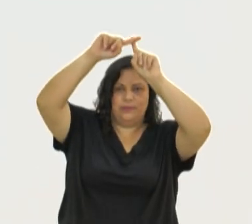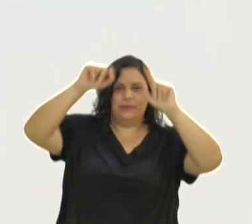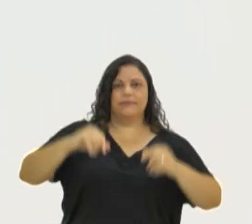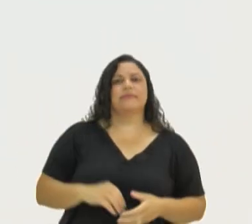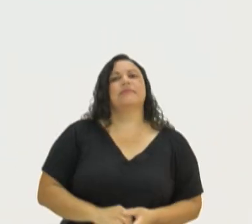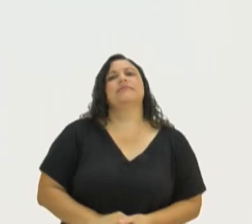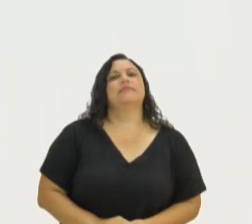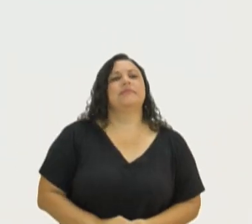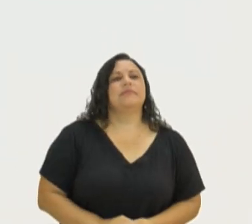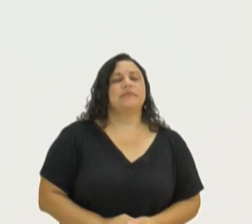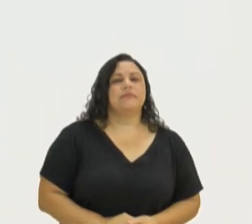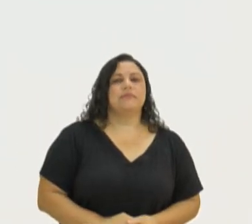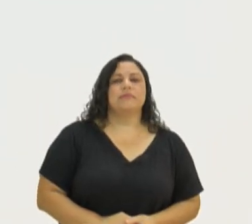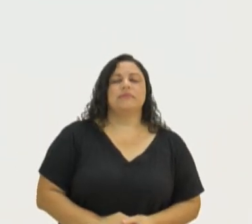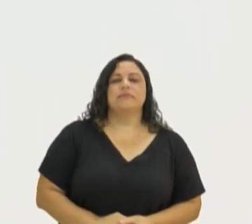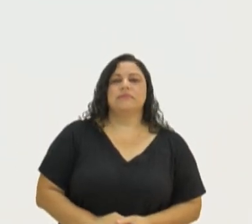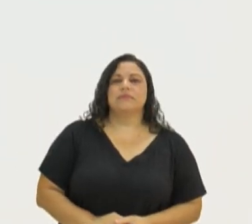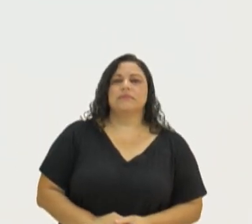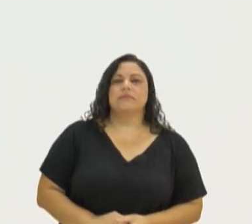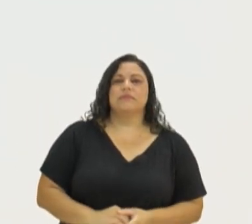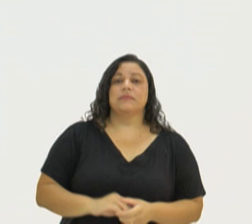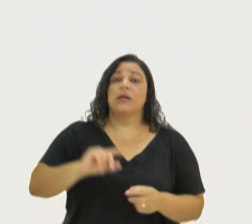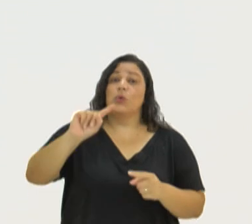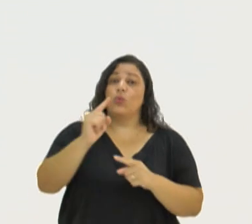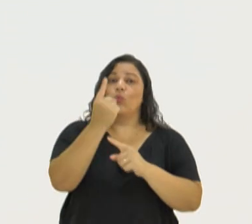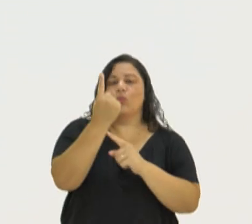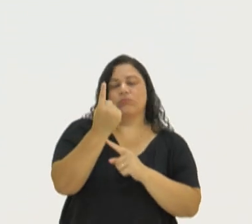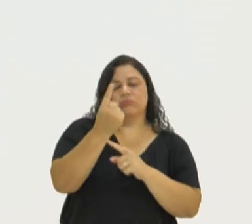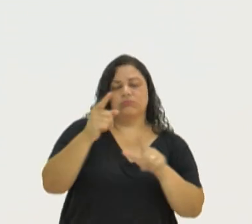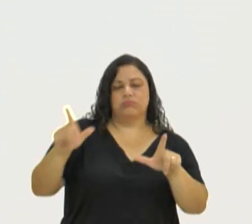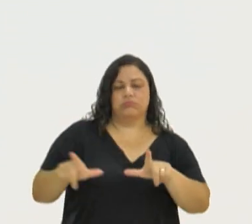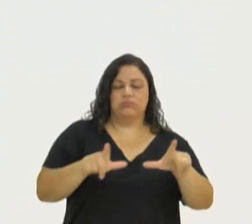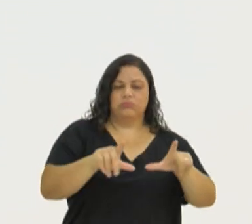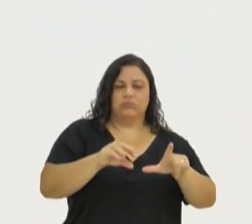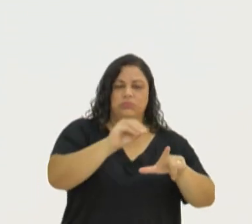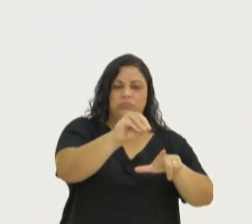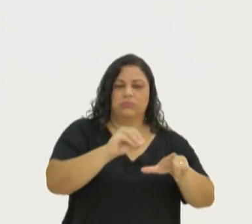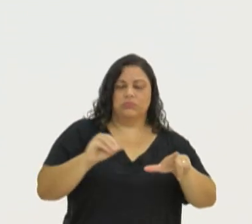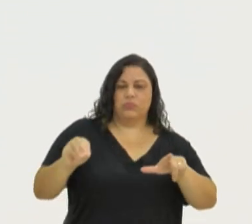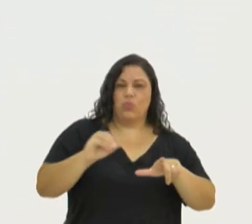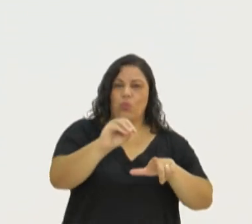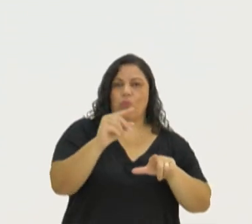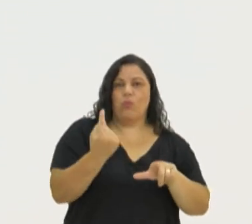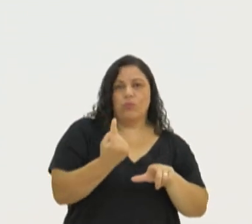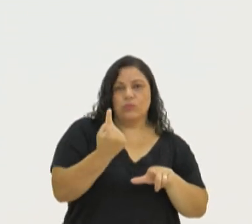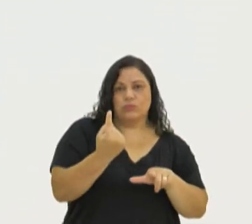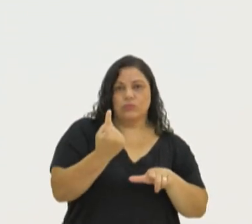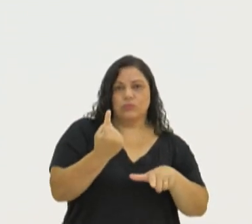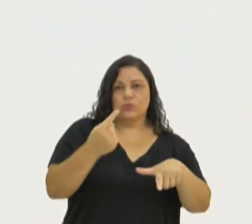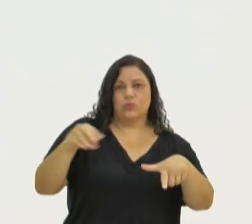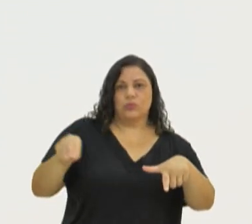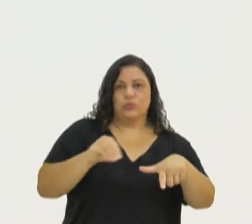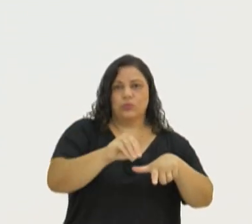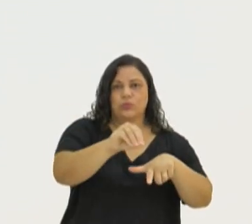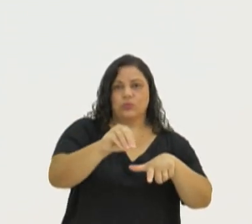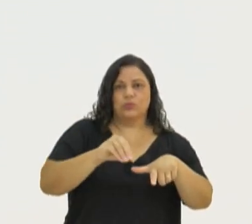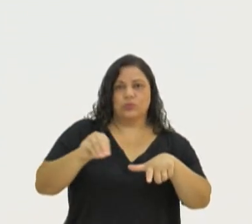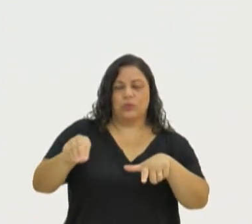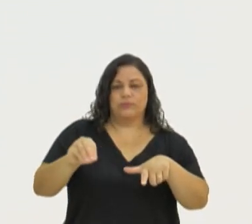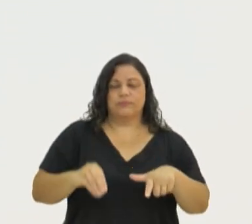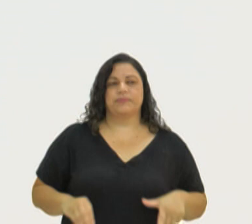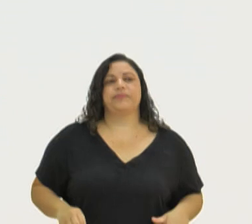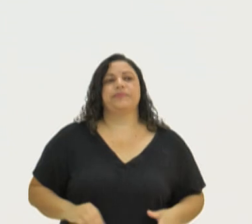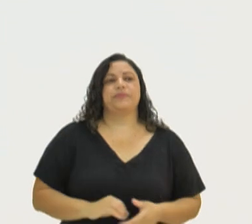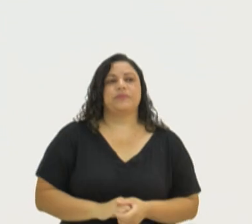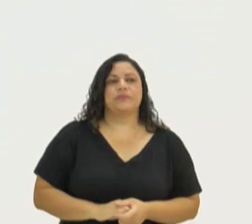rei. O rei, ele se movimenta apenas uma casa de cada vez, porém, em qualquer direção. Então, eu quero chegar aqui na estrela,